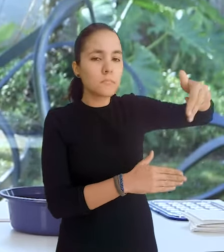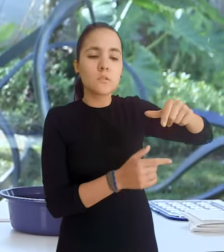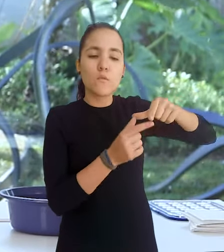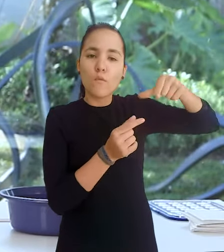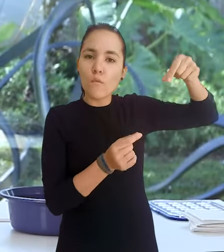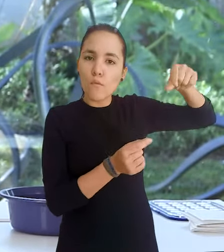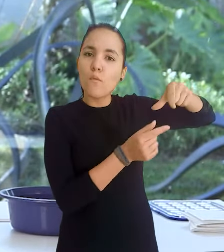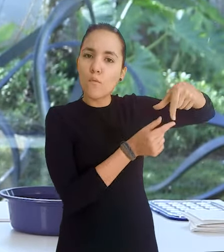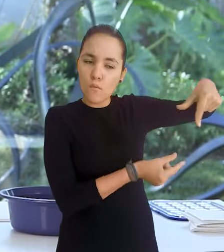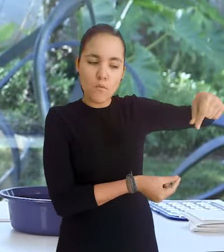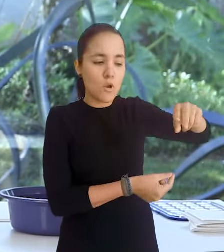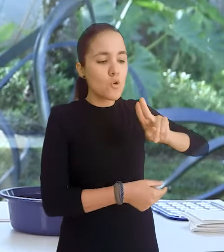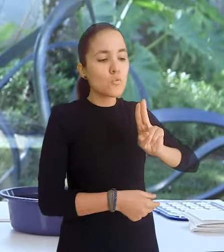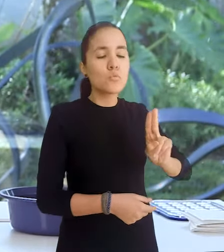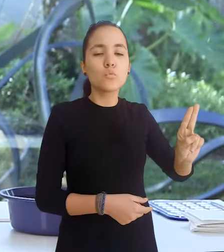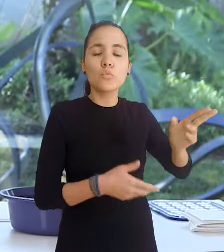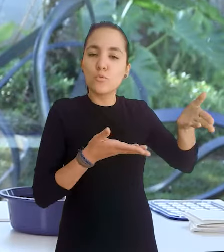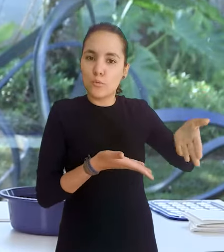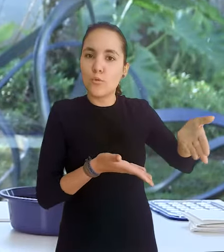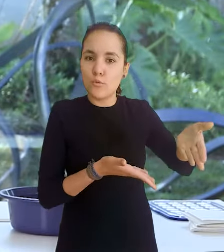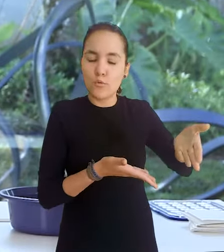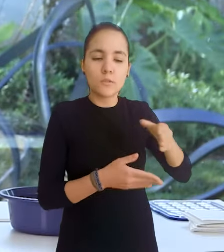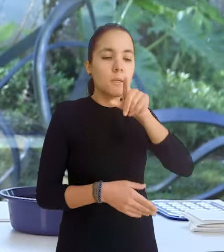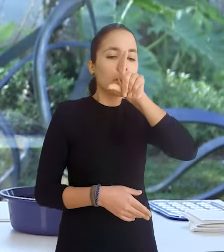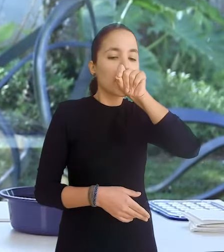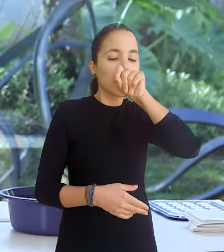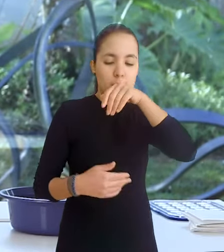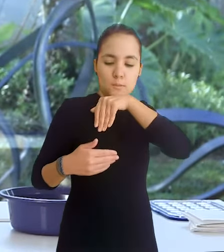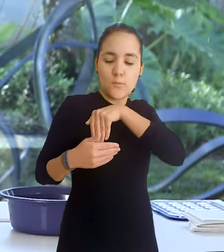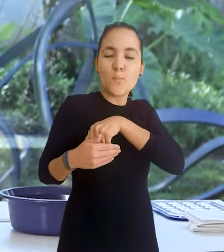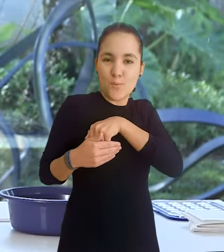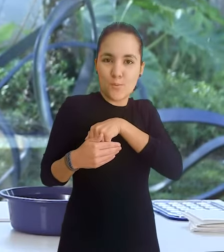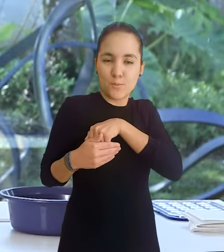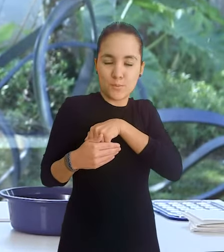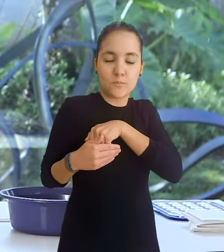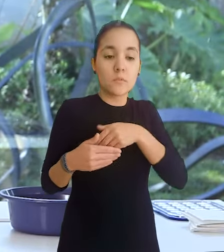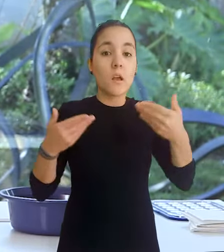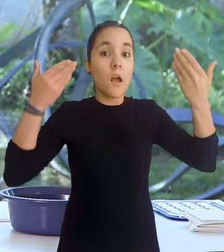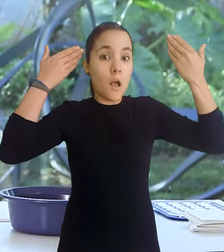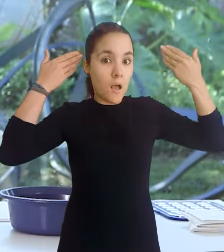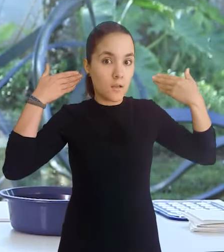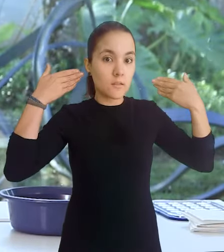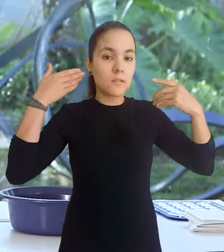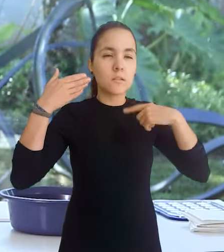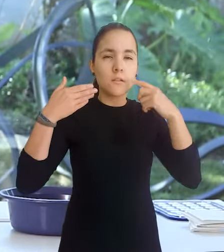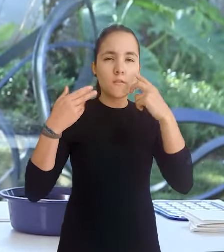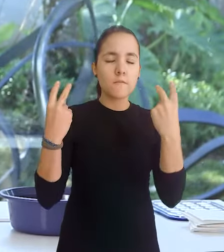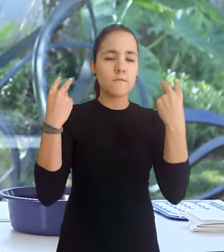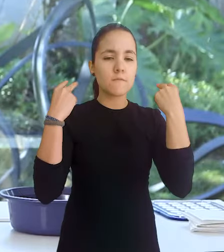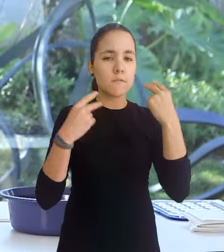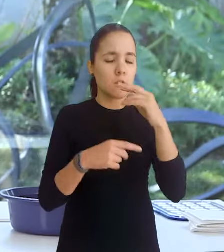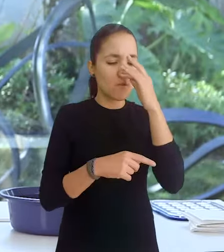folhagens desenhadas e o nome da atividade de hoje, Pássaros de Bolso. Atrás de mim, temos a vista de um jardim